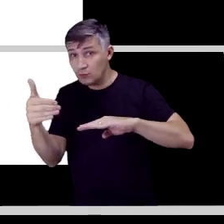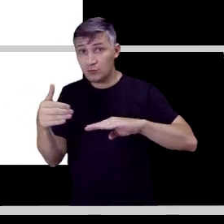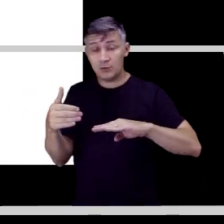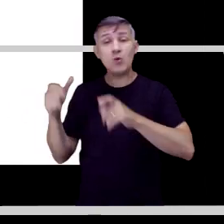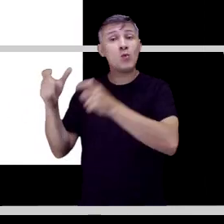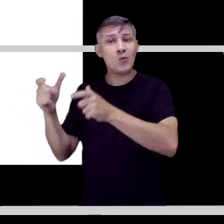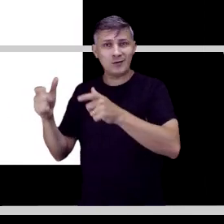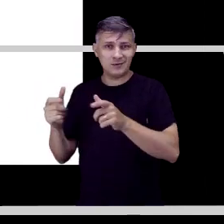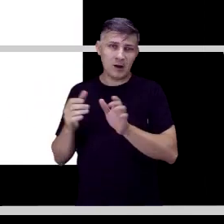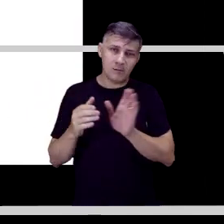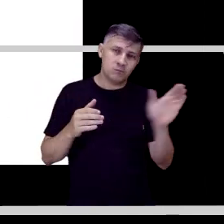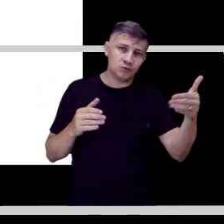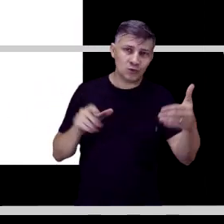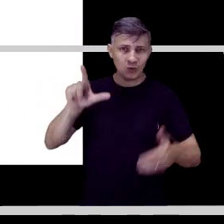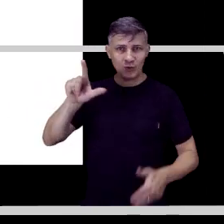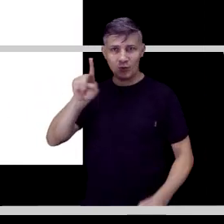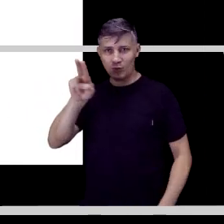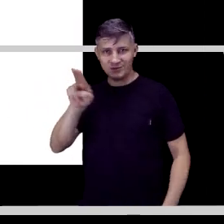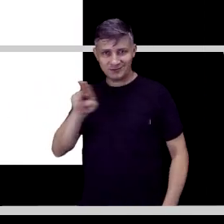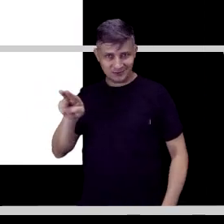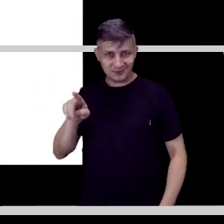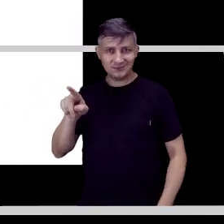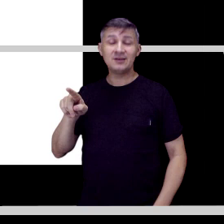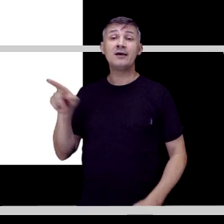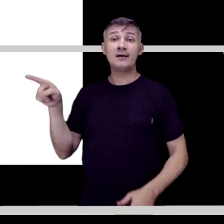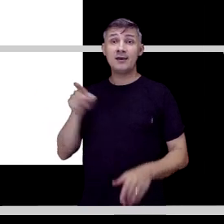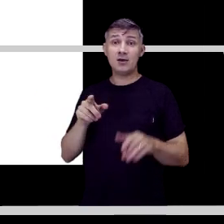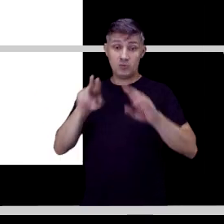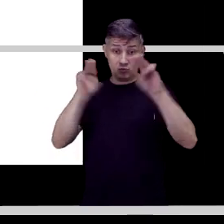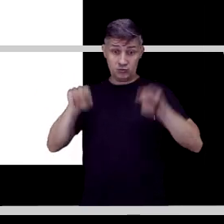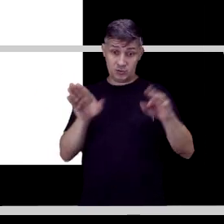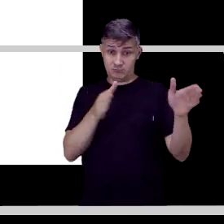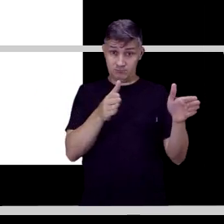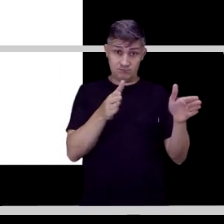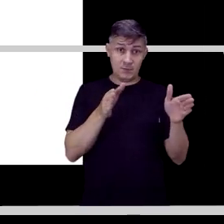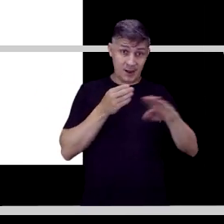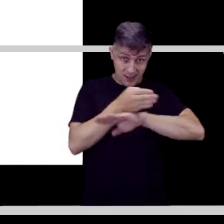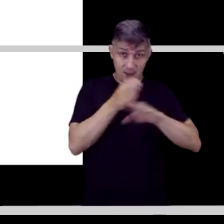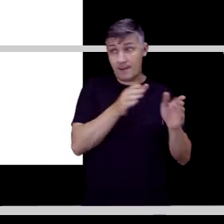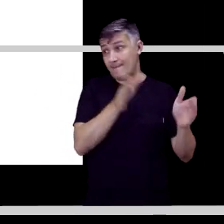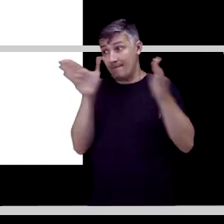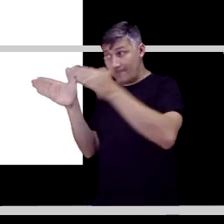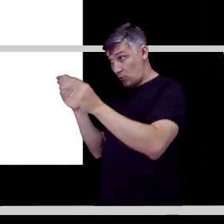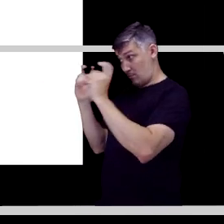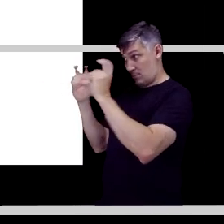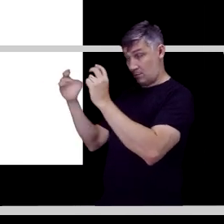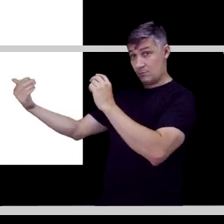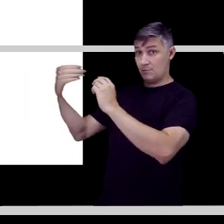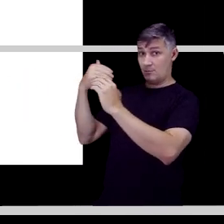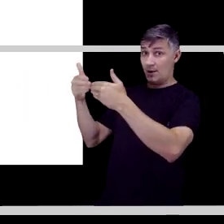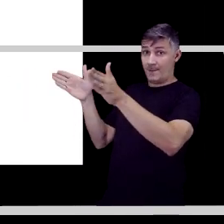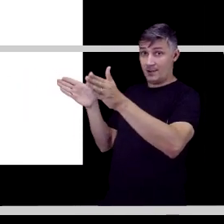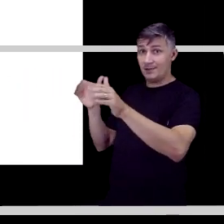da Luz, né, para a Praça da Luz, virando a entrada do museu para a estação de metrô e mudando a